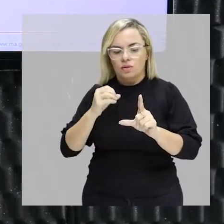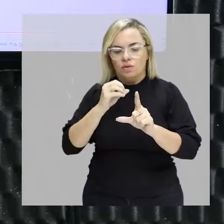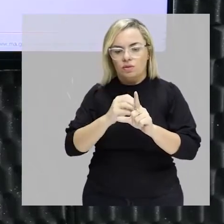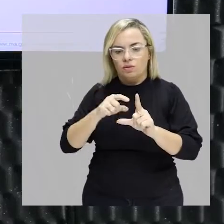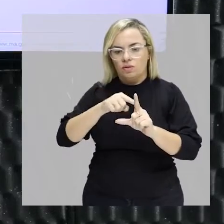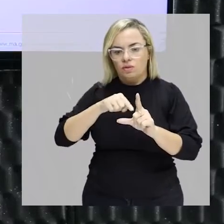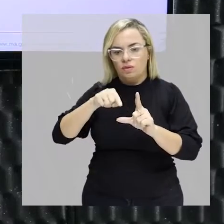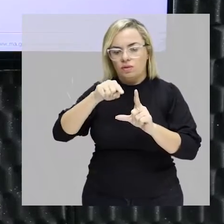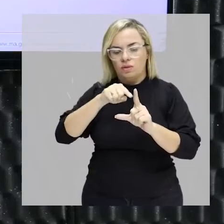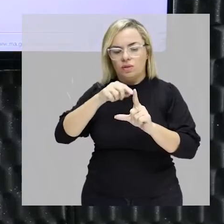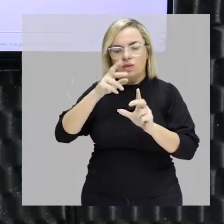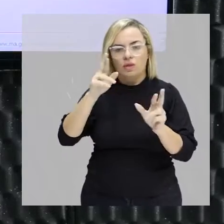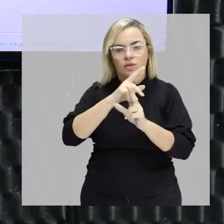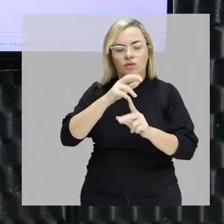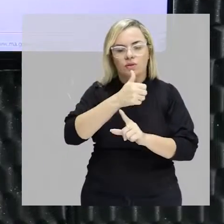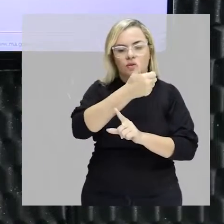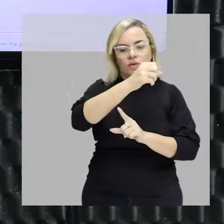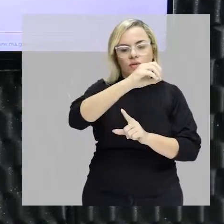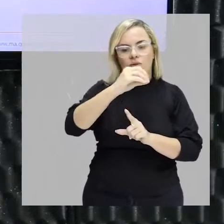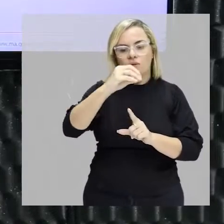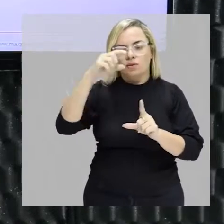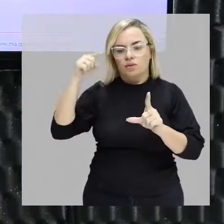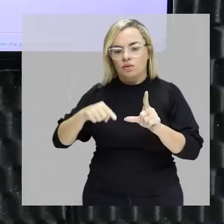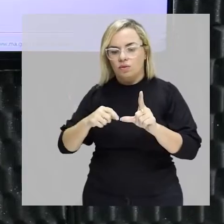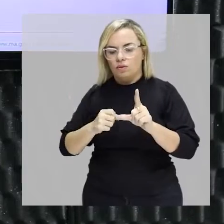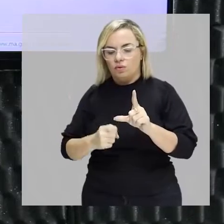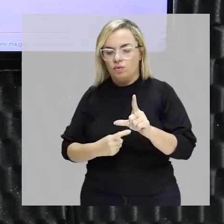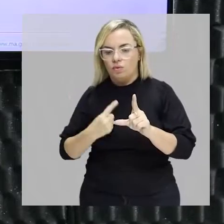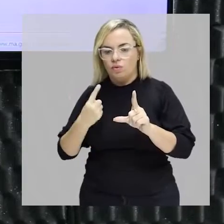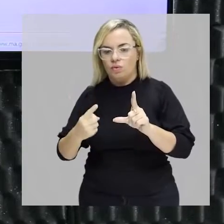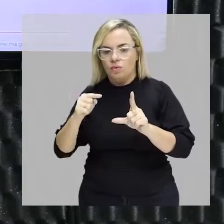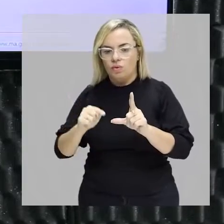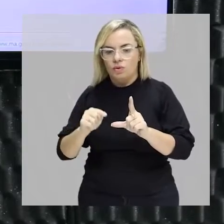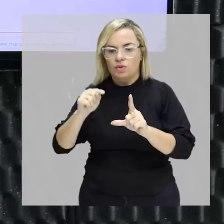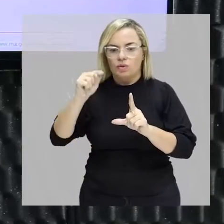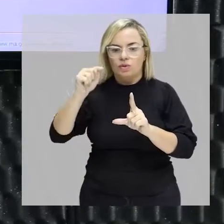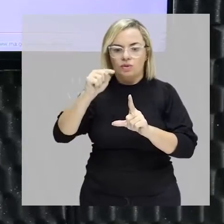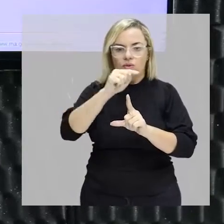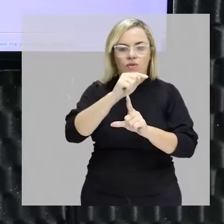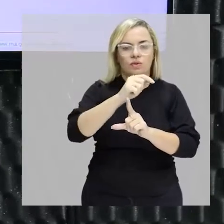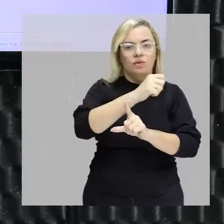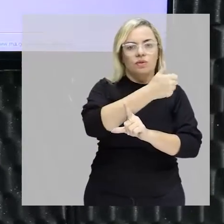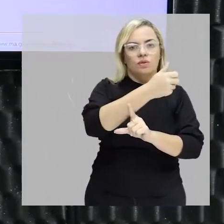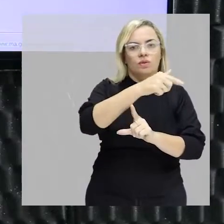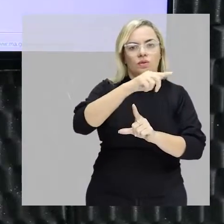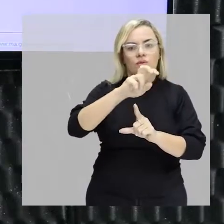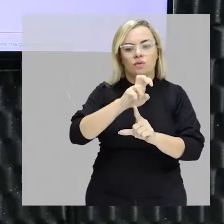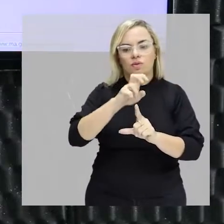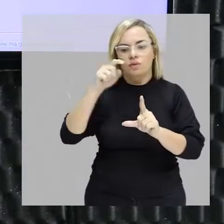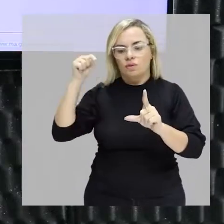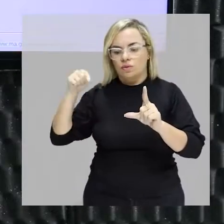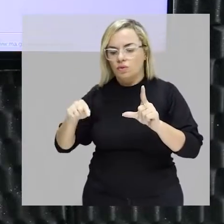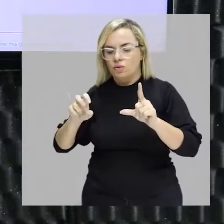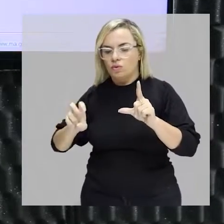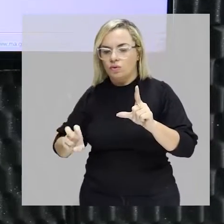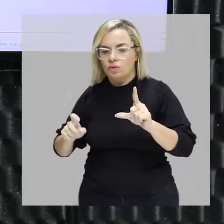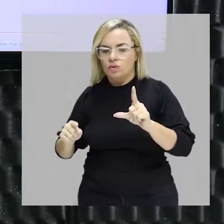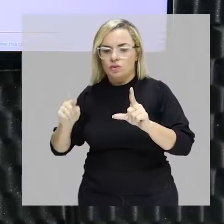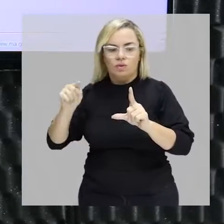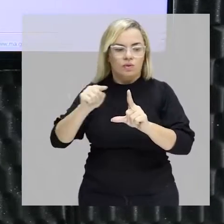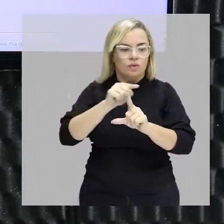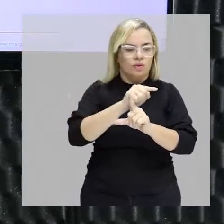associado ao 180. Nós temos o 1, que está associado ao 175. Nós temos o 5, que está associado